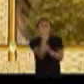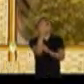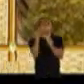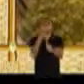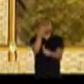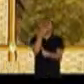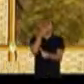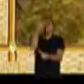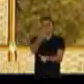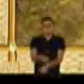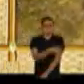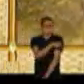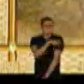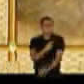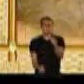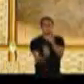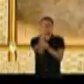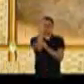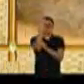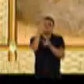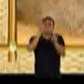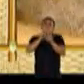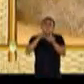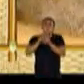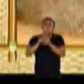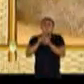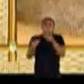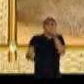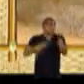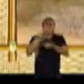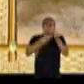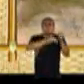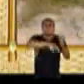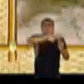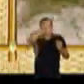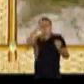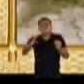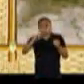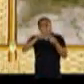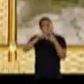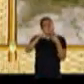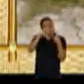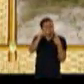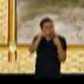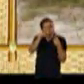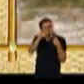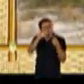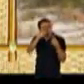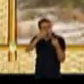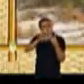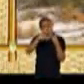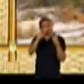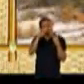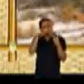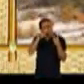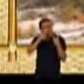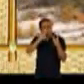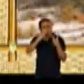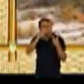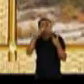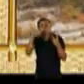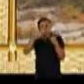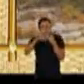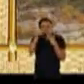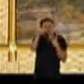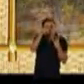terras? O que seriam das serras sem a da capivara e a das confusões? Dos nossos mistérios sem